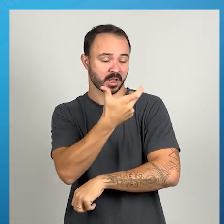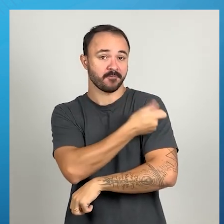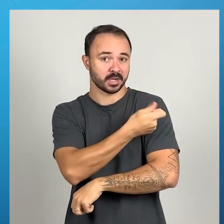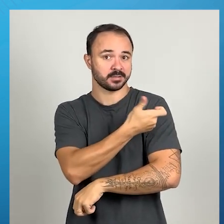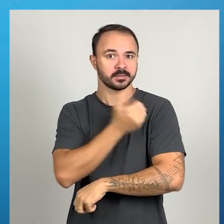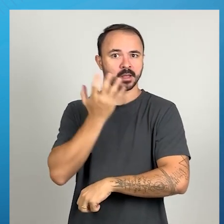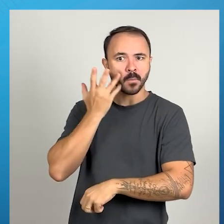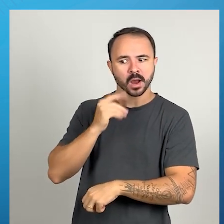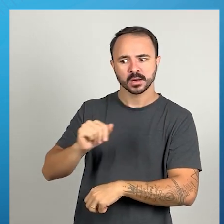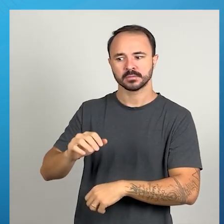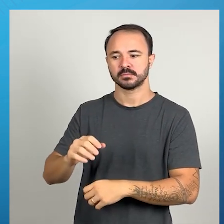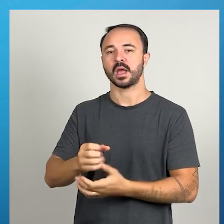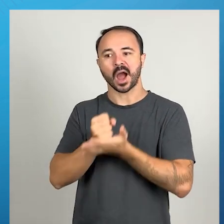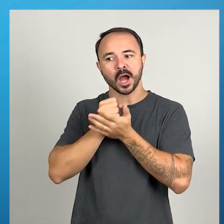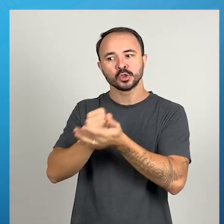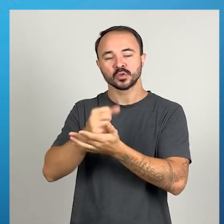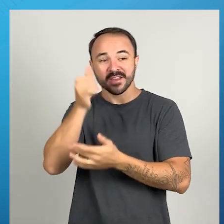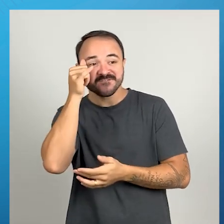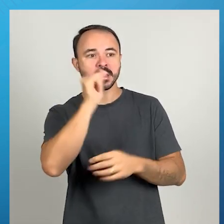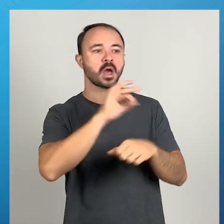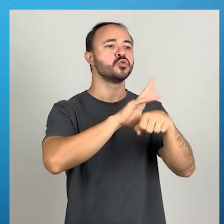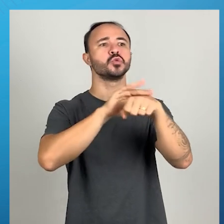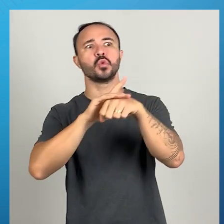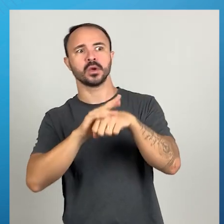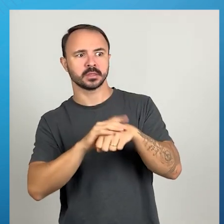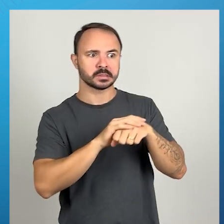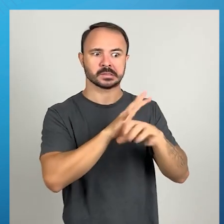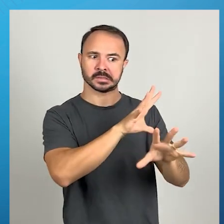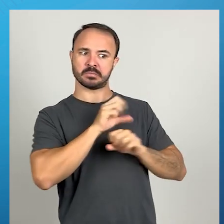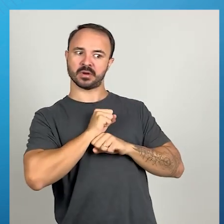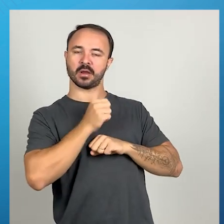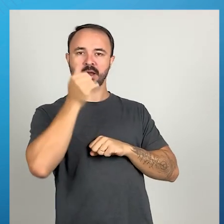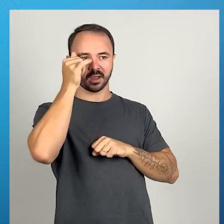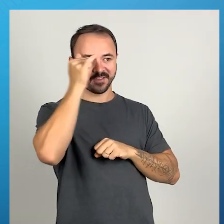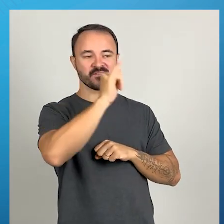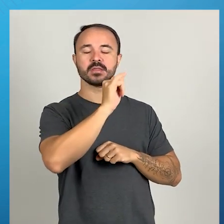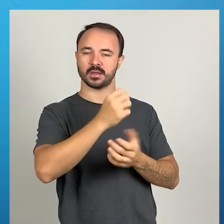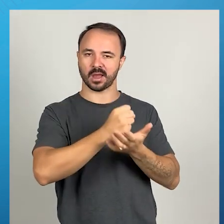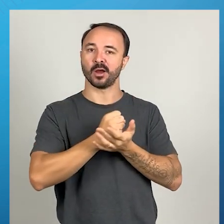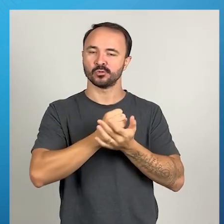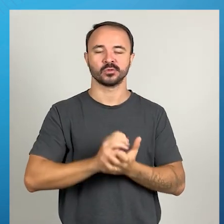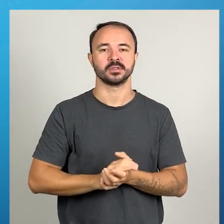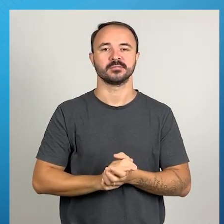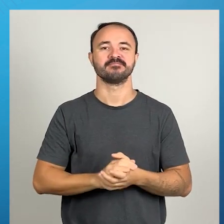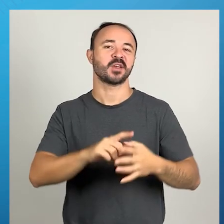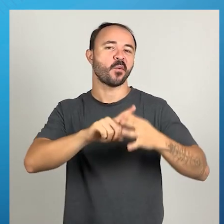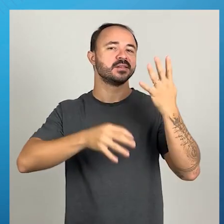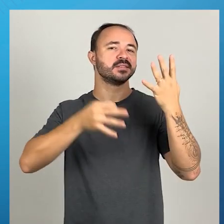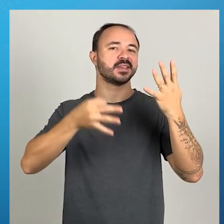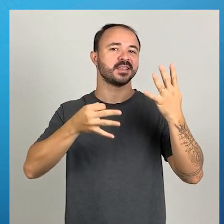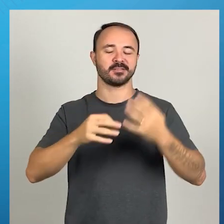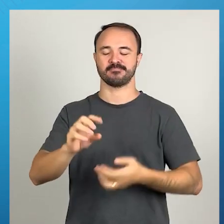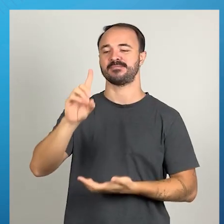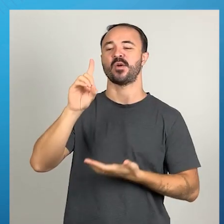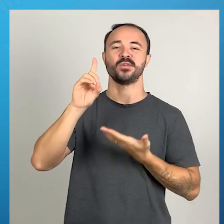infantil ajuda a prevenir doenças graves como sarampo e poliomielite. Então, a nossa alternativa correta aí é a alternativa